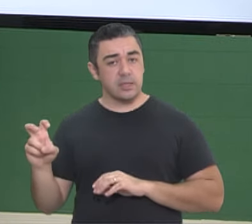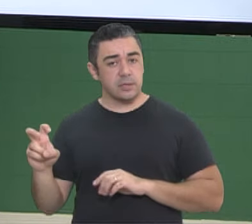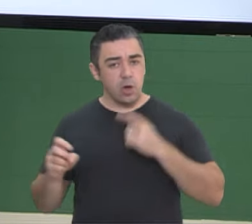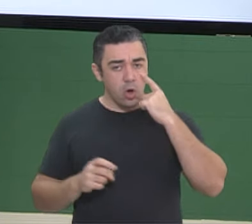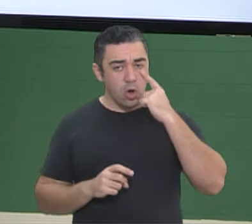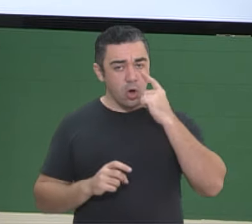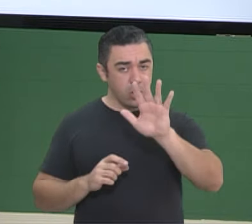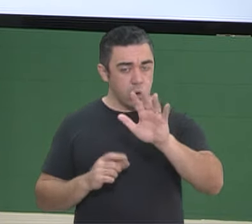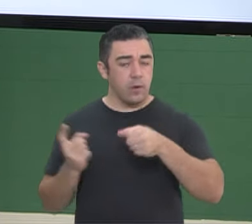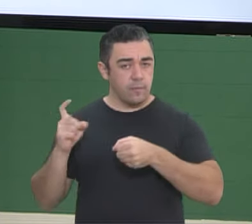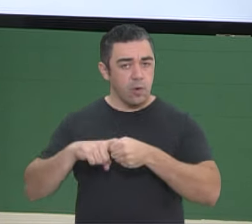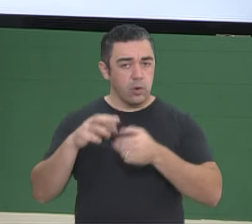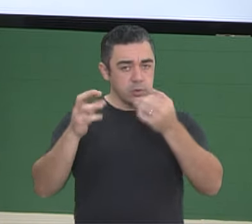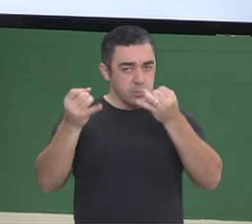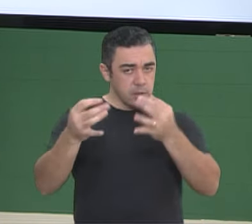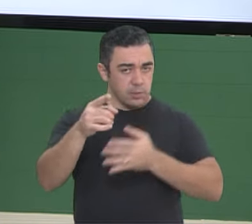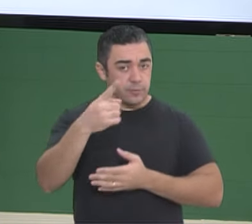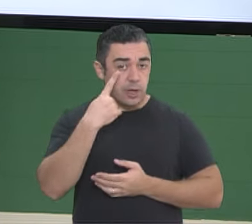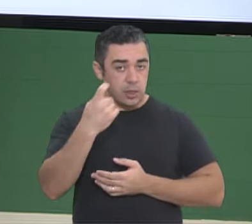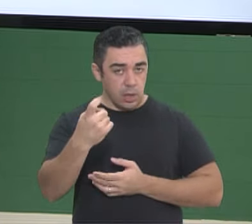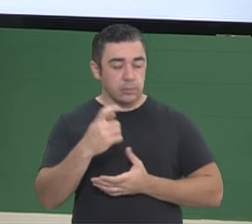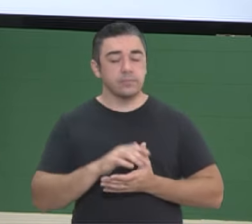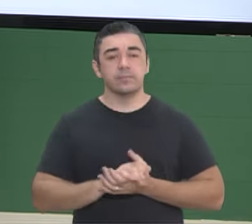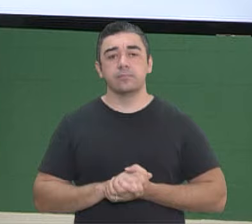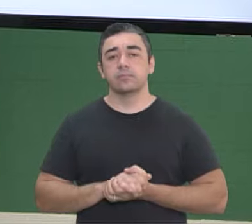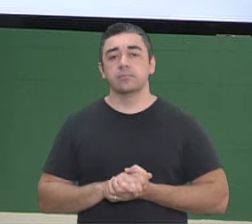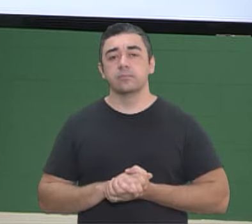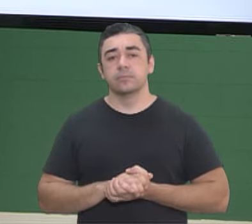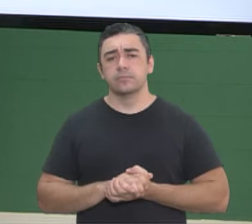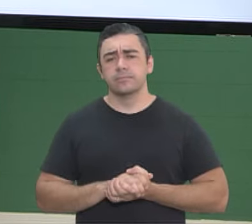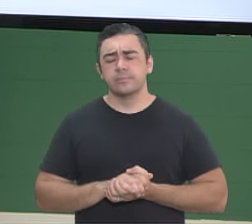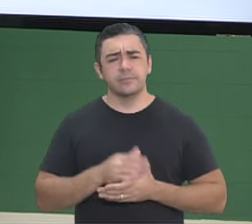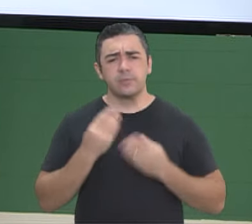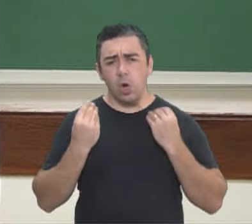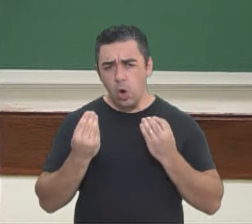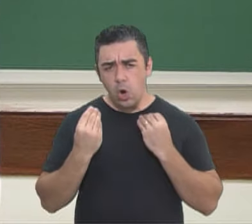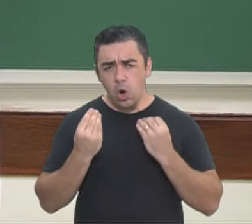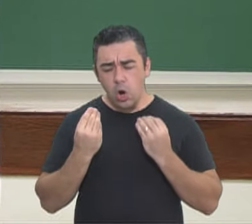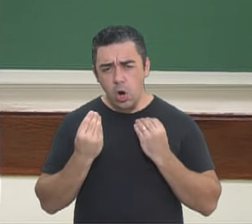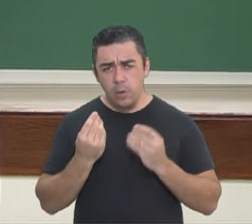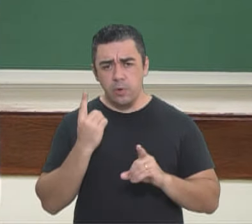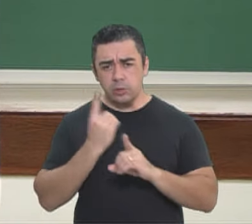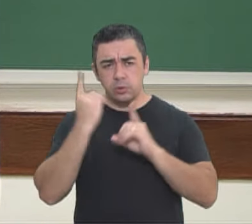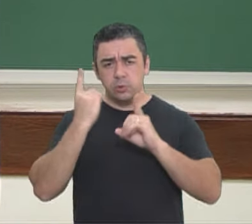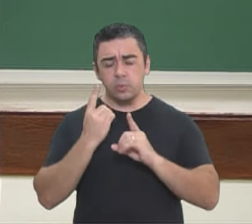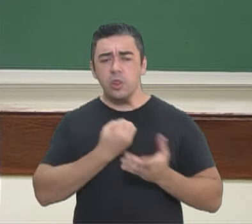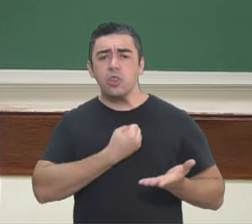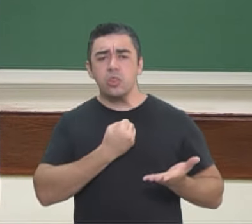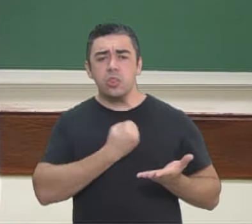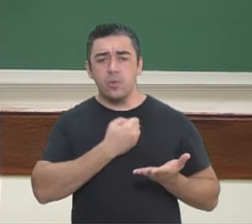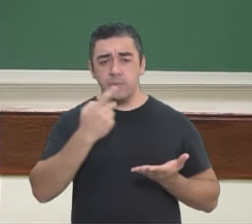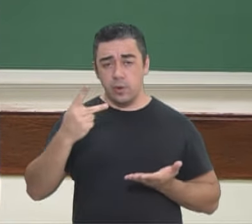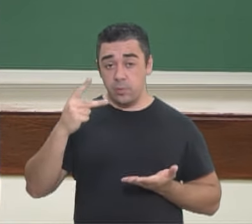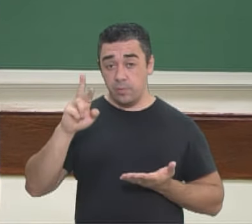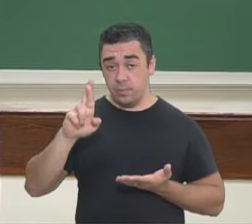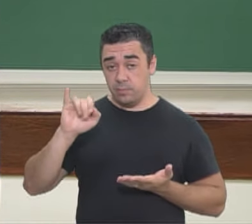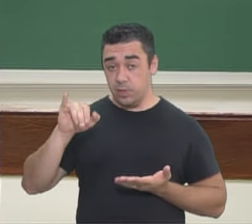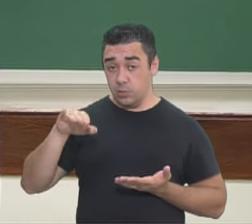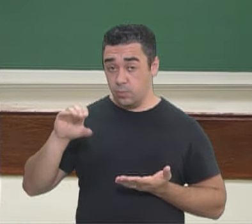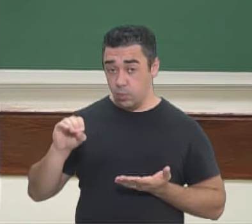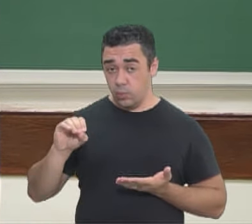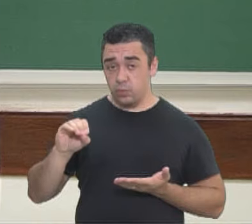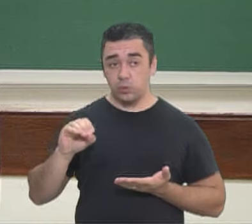volto aqui para mostrar para vocês outra coisa interessante. Então, como é que a gente vai descobrir sobre os números primos, tá? Então, nós vamos usar